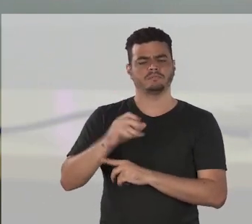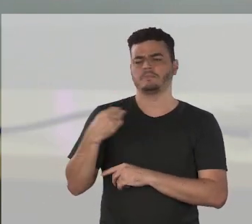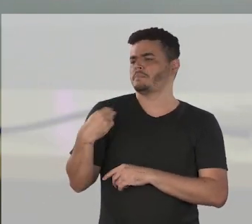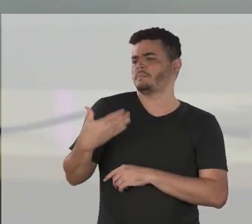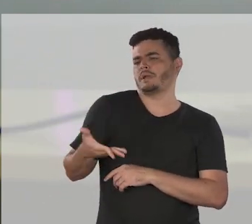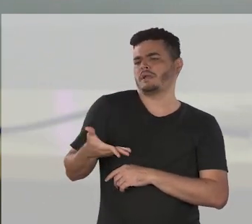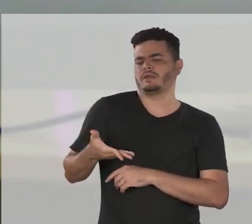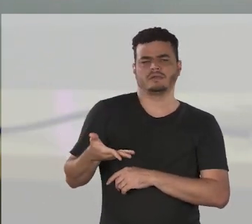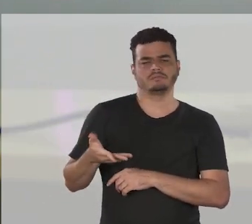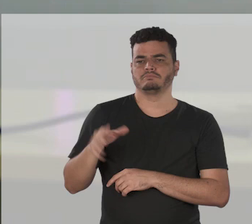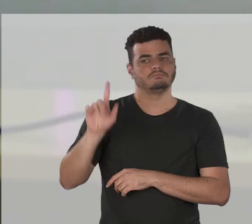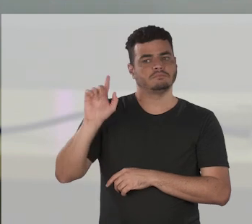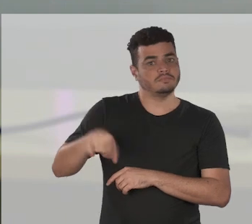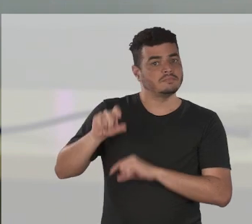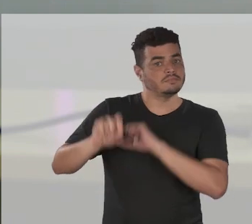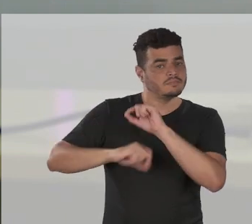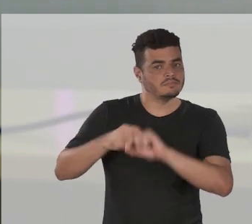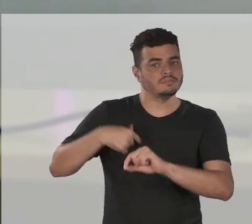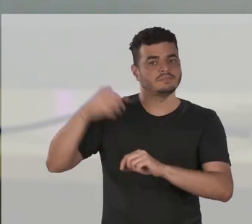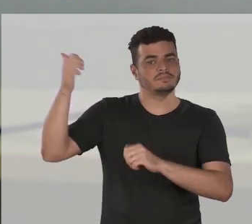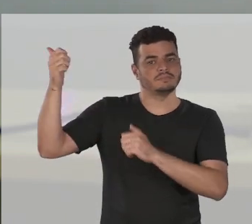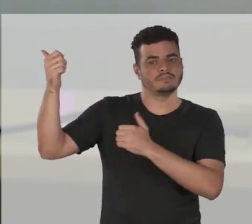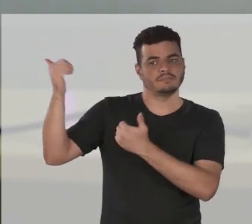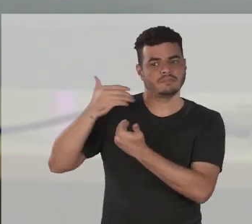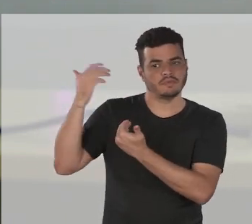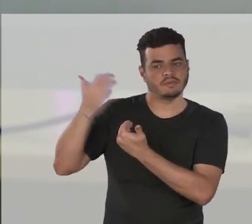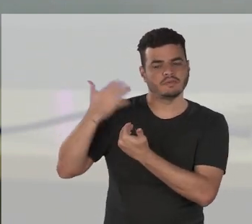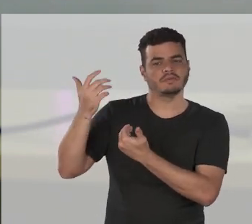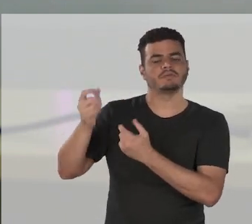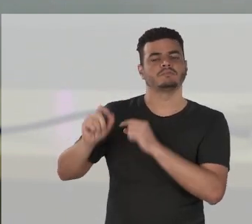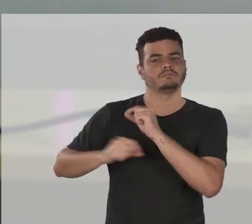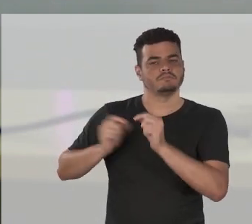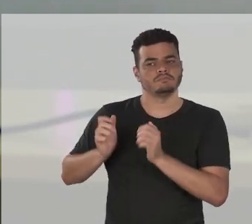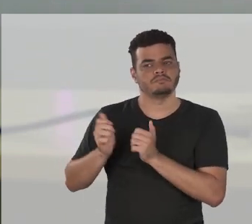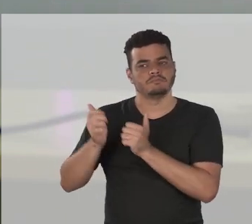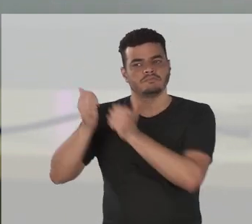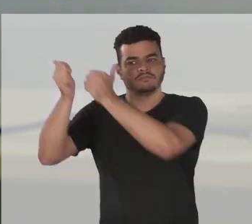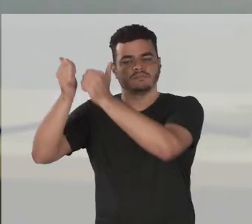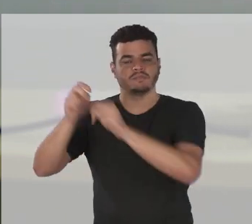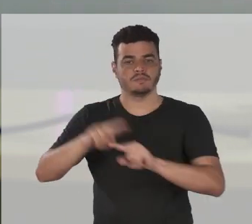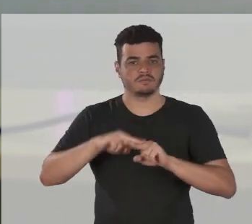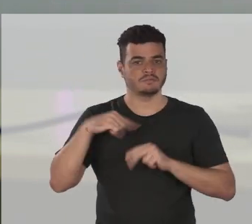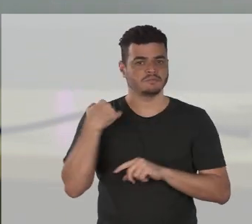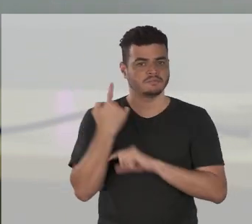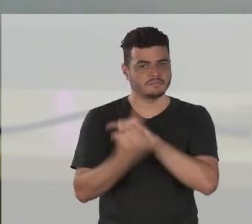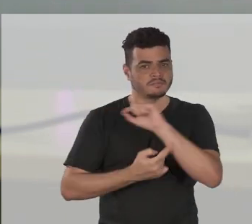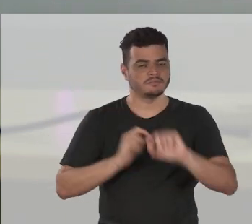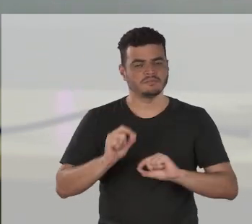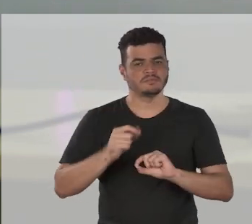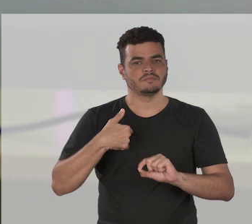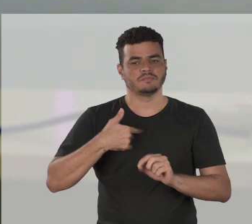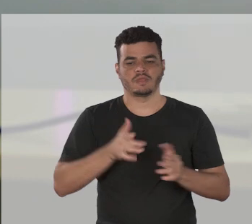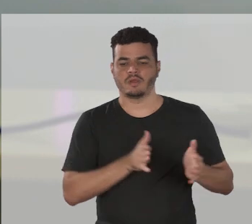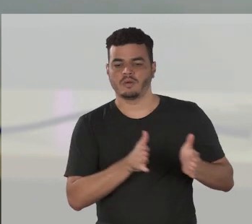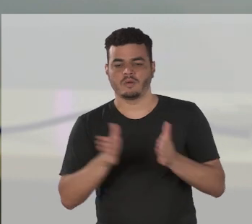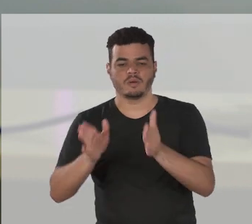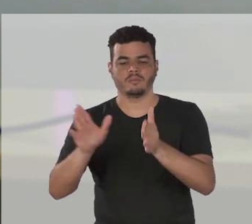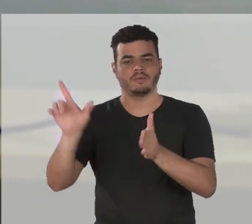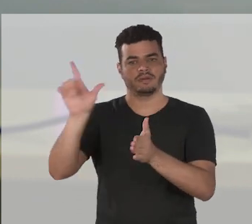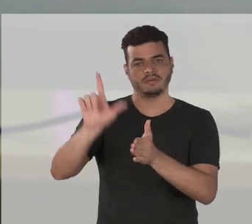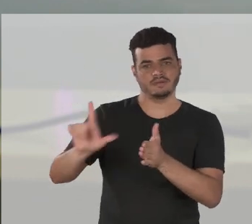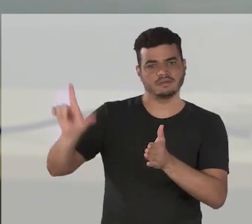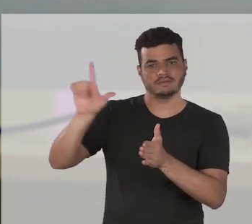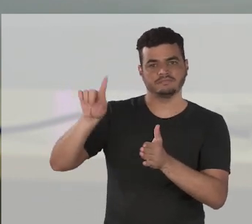Serve para isso, para caminhar. Então, sigamos trilhando nos caminhos da literatura